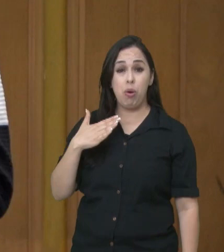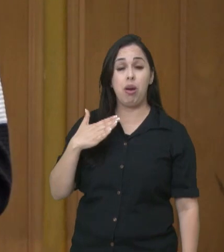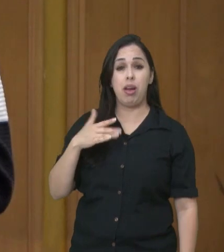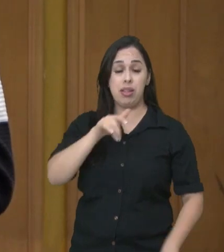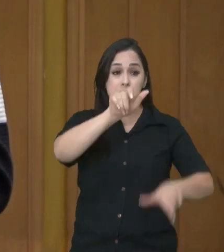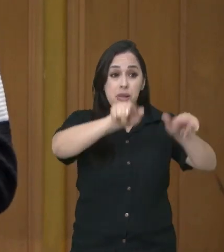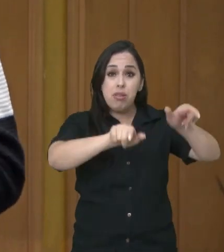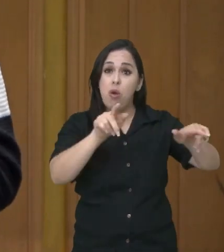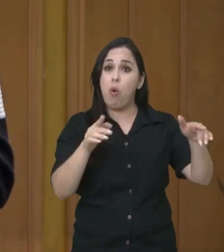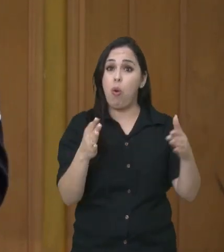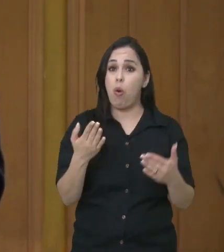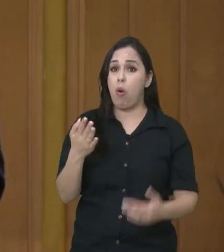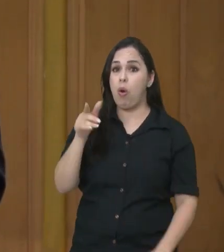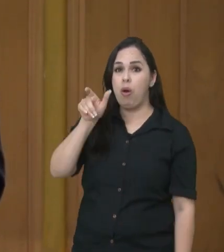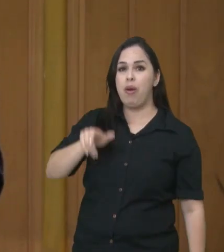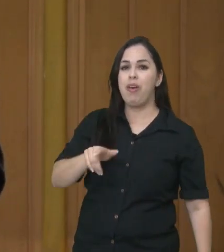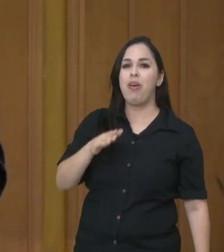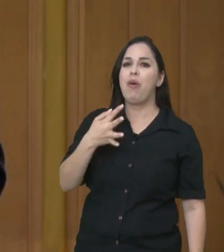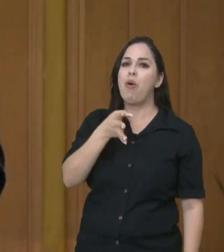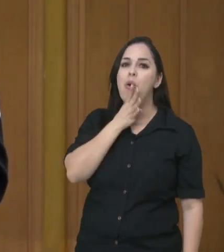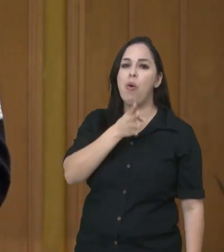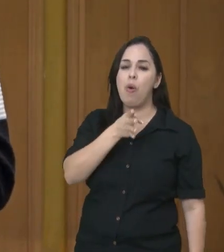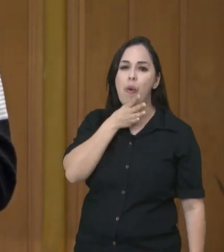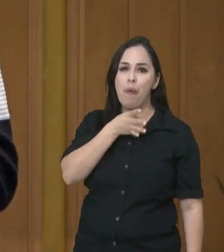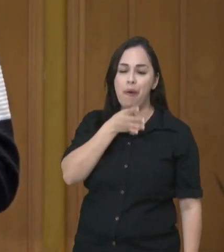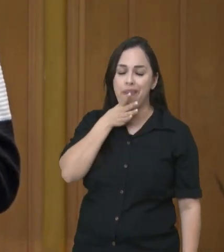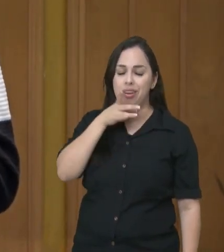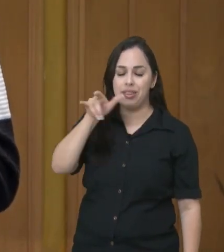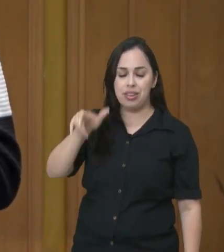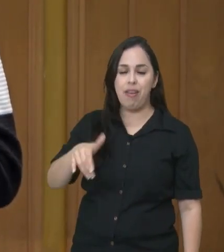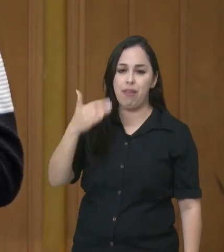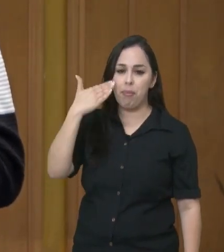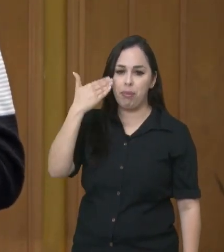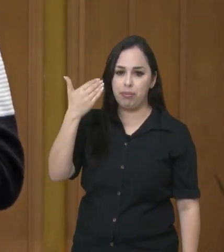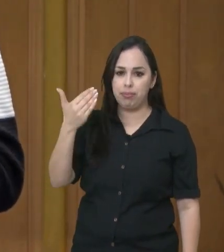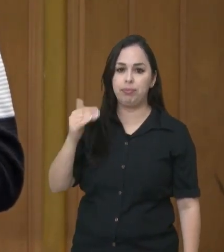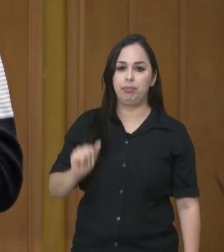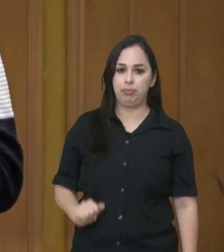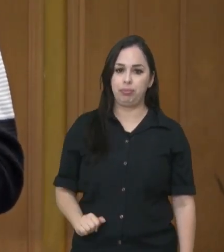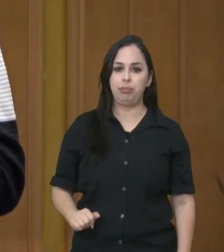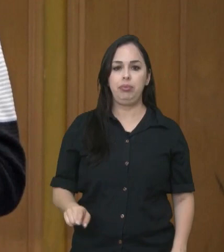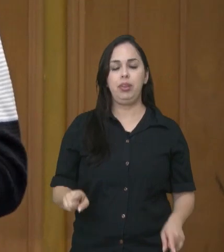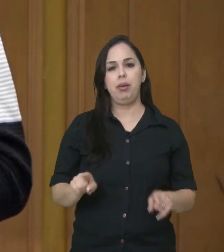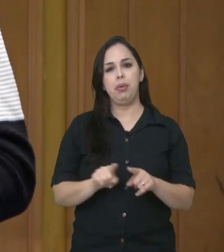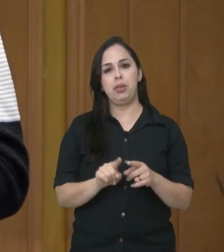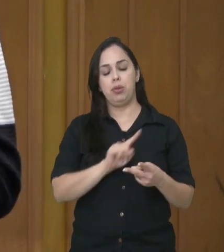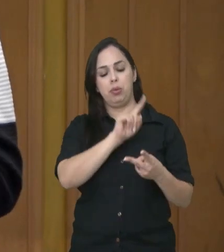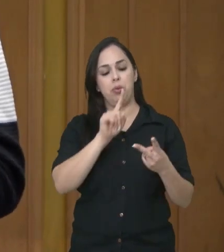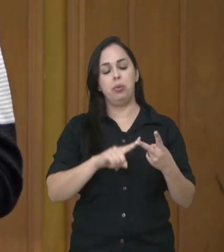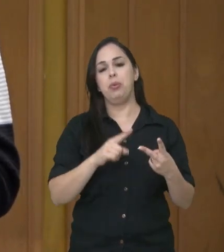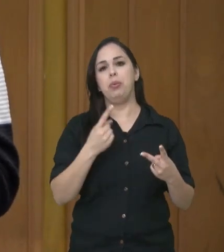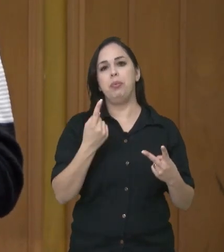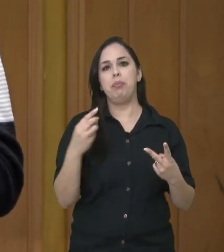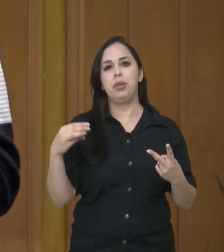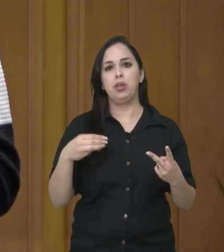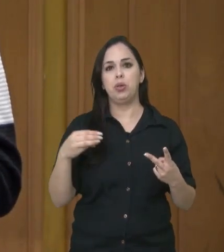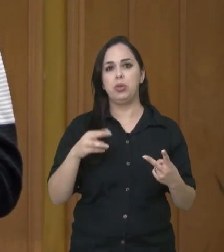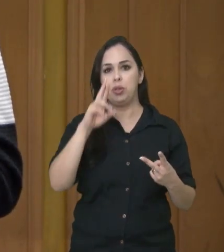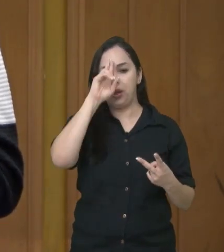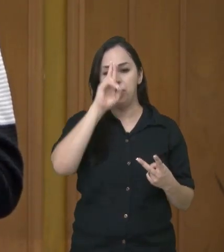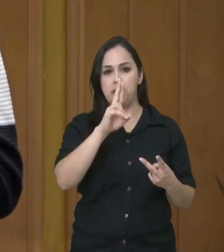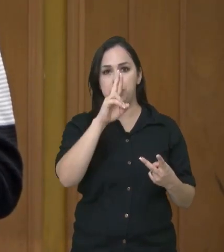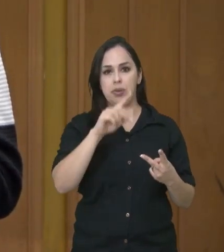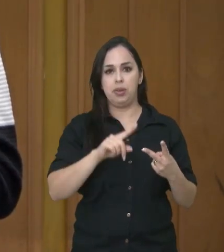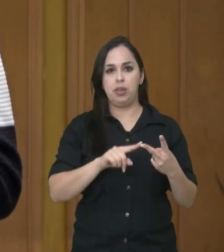cristãos como pastor Adilson Labareda. E pedir também um minuto de silêncio pelo falecimento